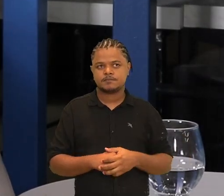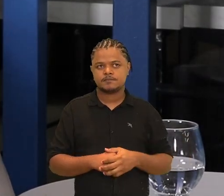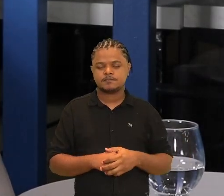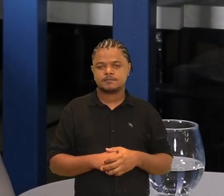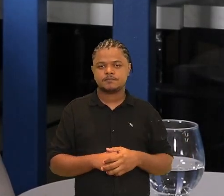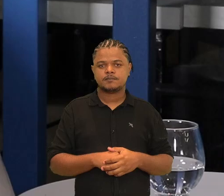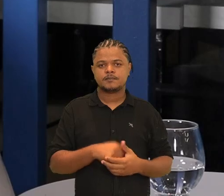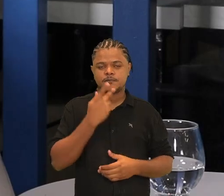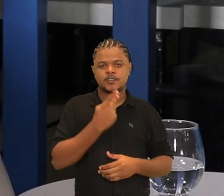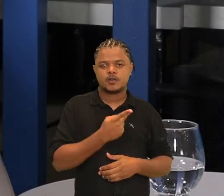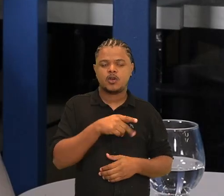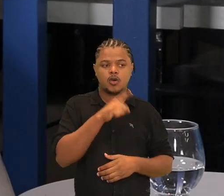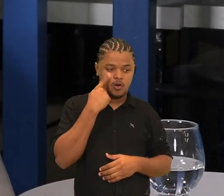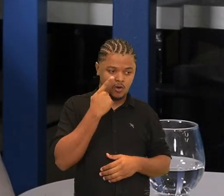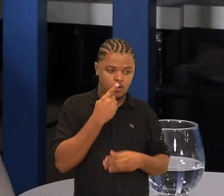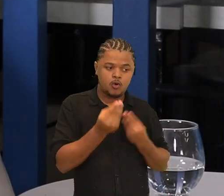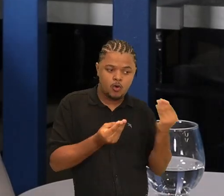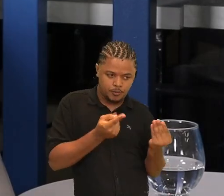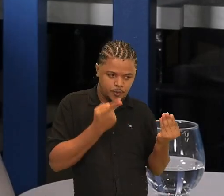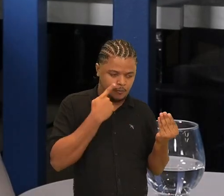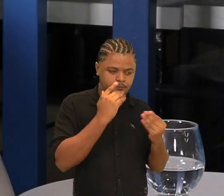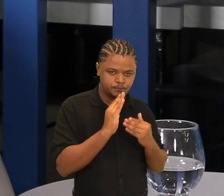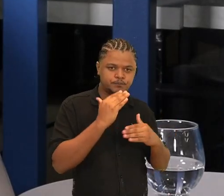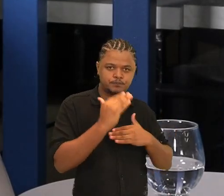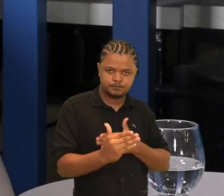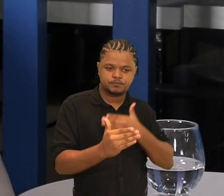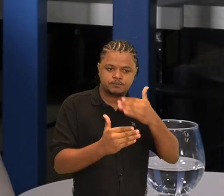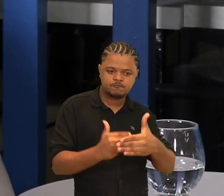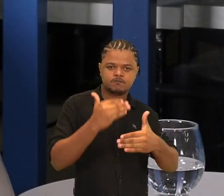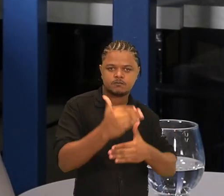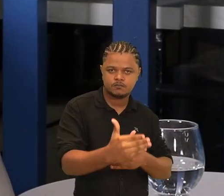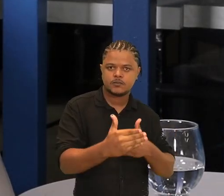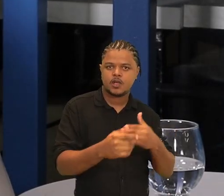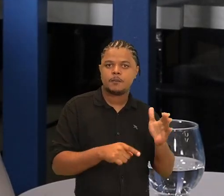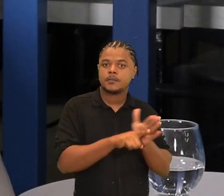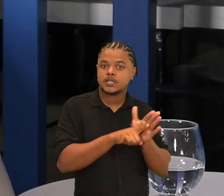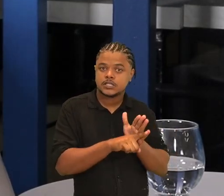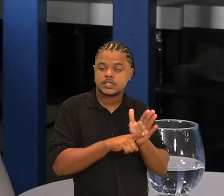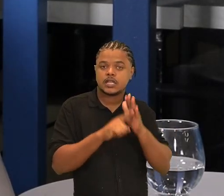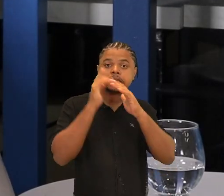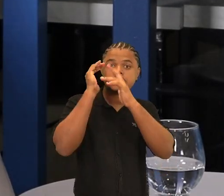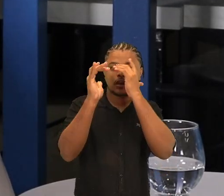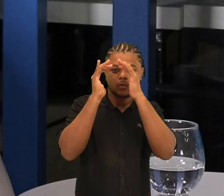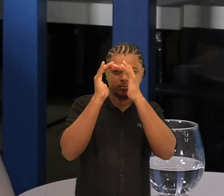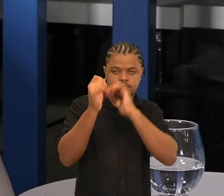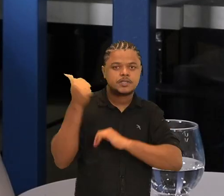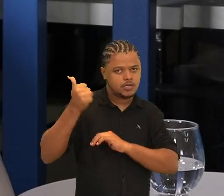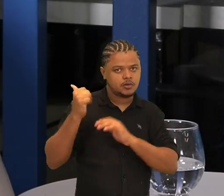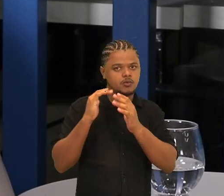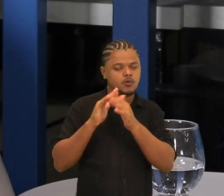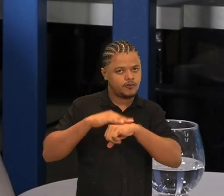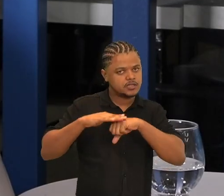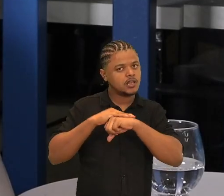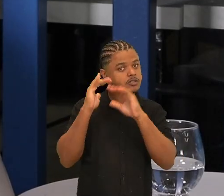aqui. Marca uma consulta com o neuro e, e vai investigar, vai conversar com o neuro.